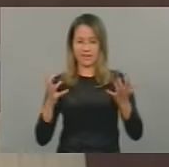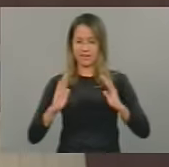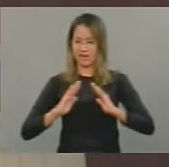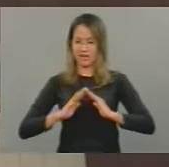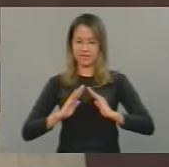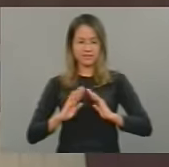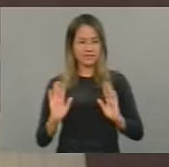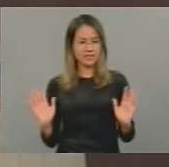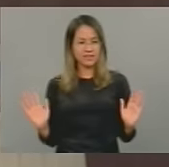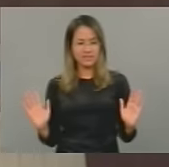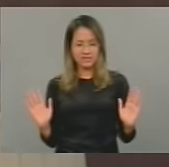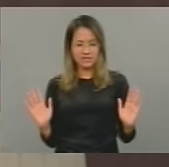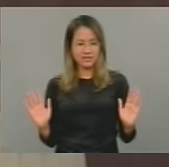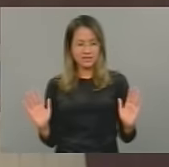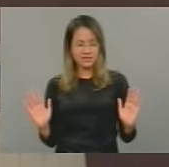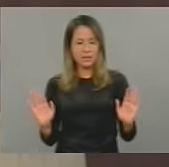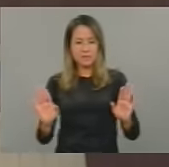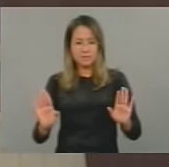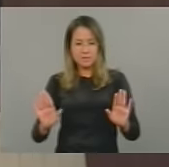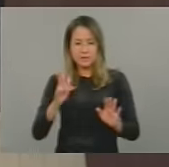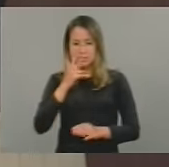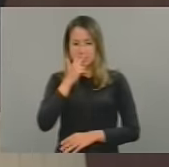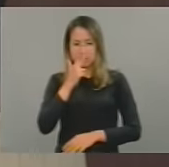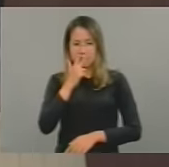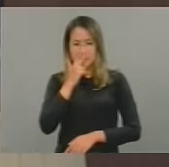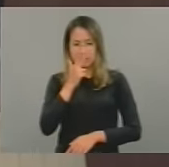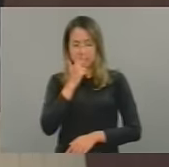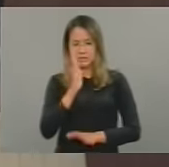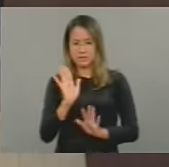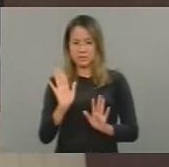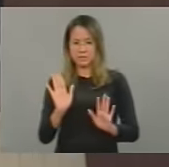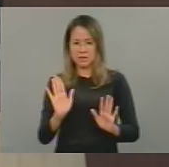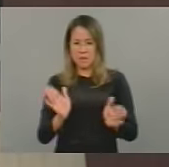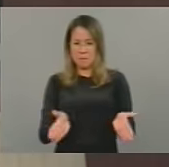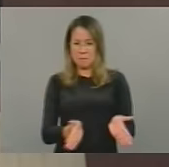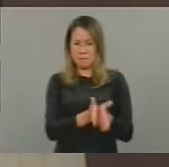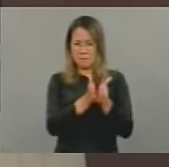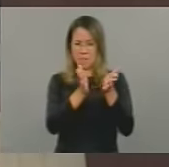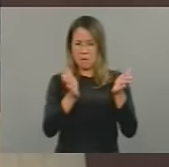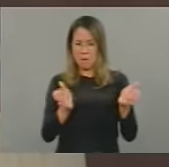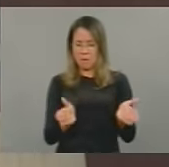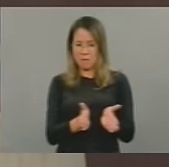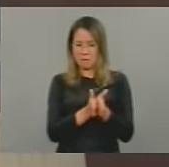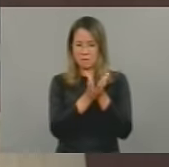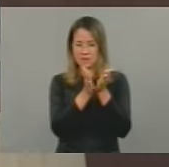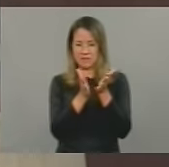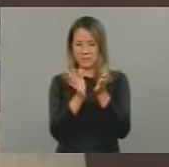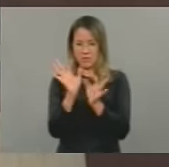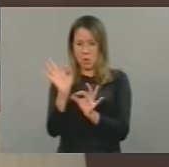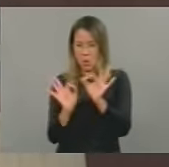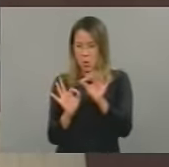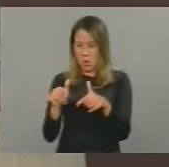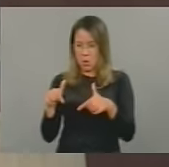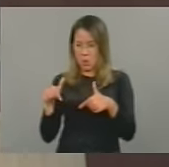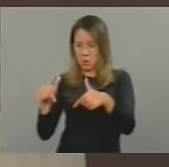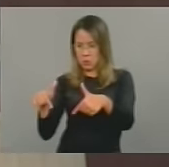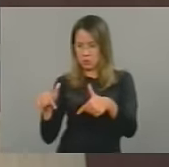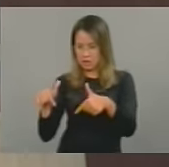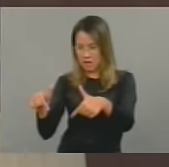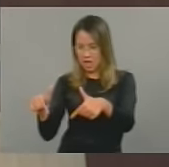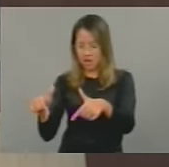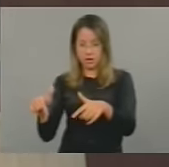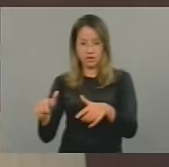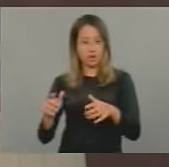ele é arrogante. Ele não suporta pobre se organizando para lutar por reforma agrária e por